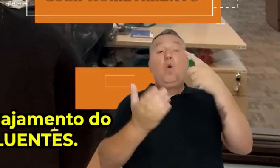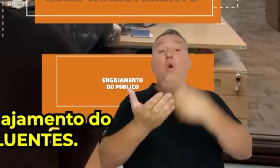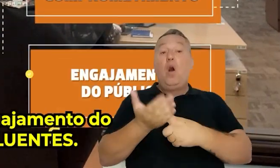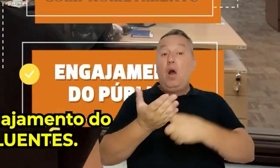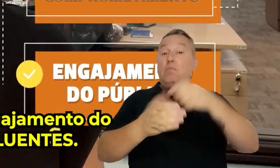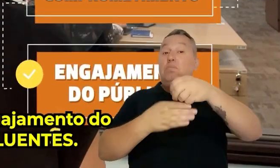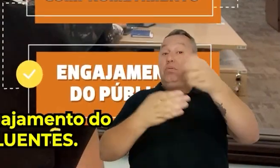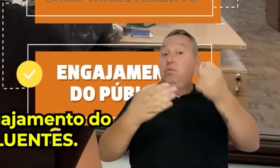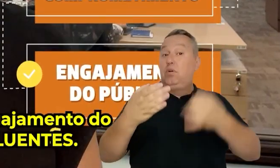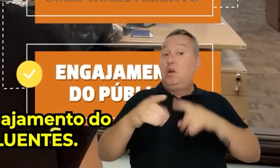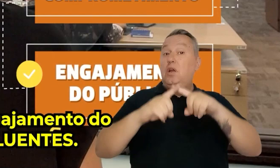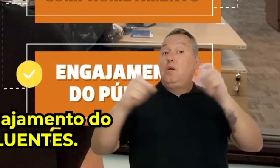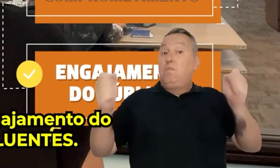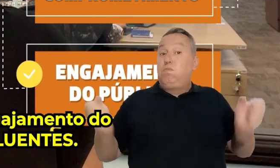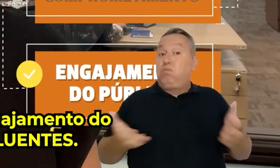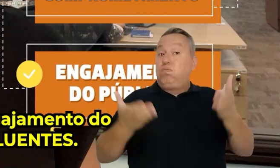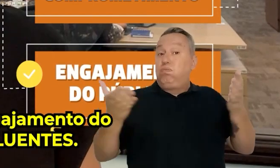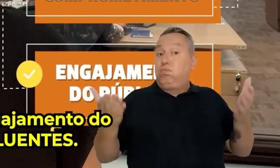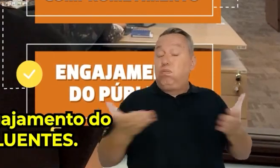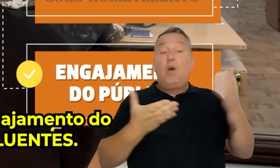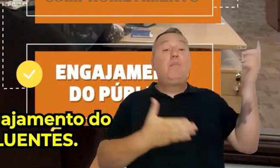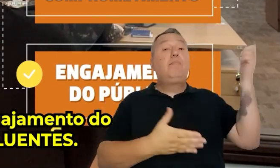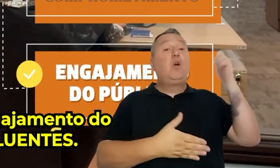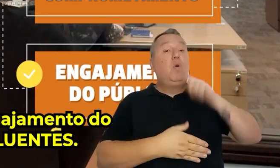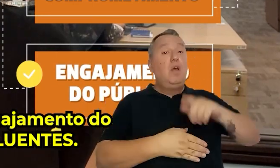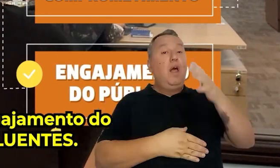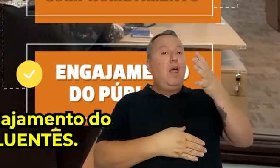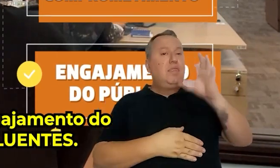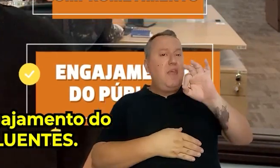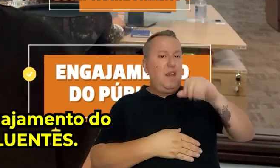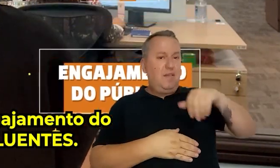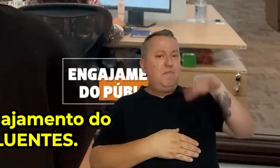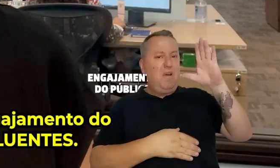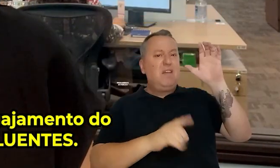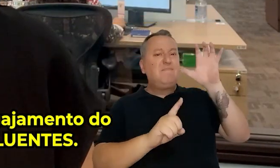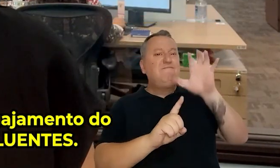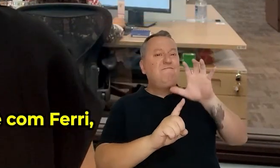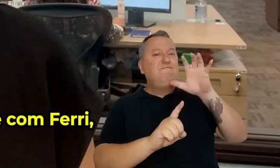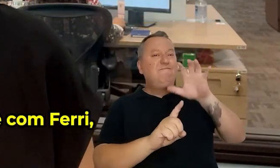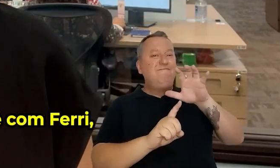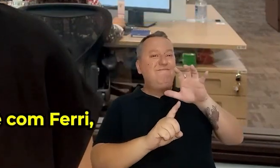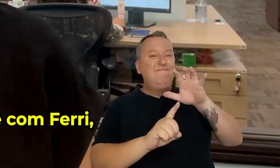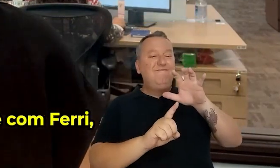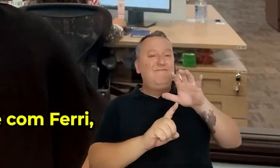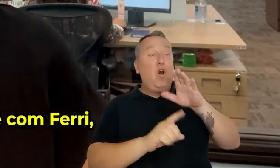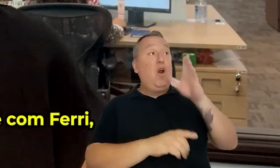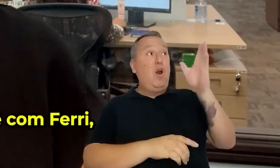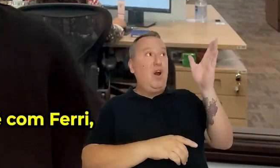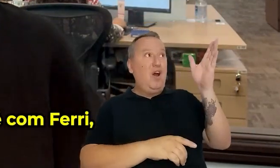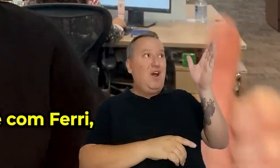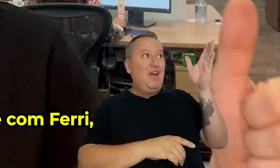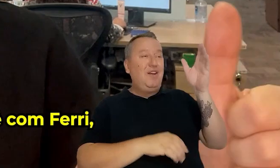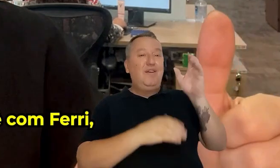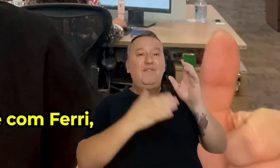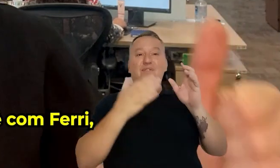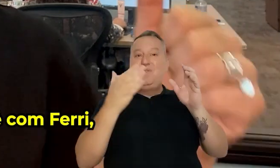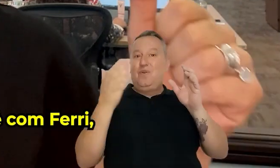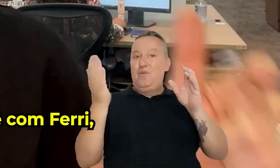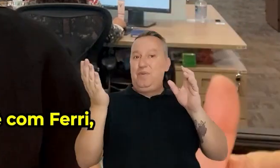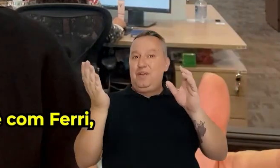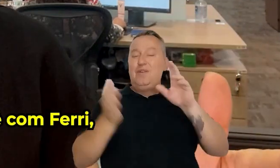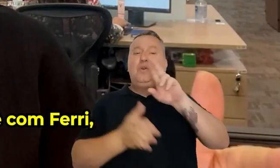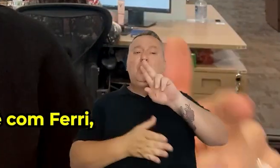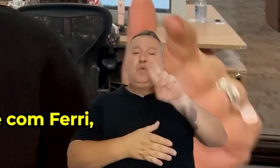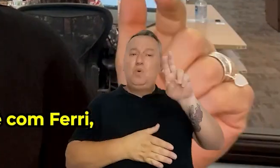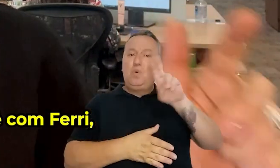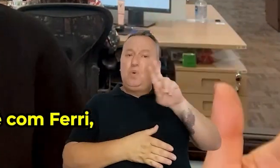com o conteúdo e engajamento do público para chegar nos 10 mais influentes. Em ordem alfabética, Bruno Perini, Café